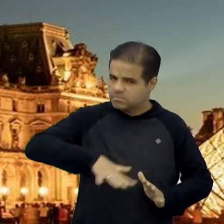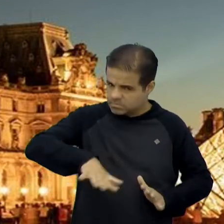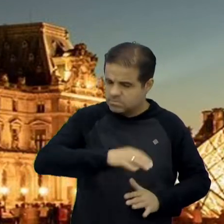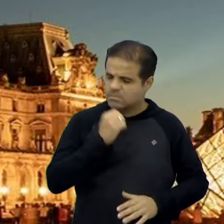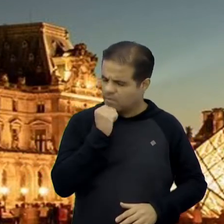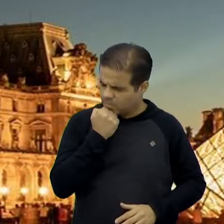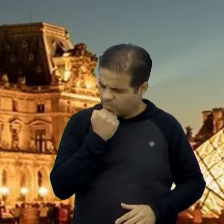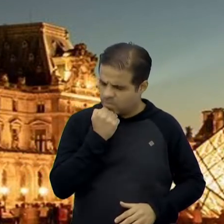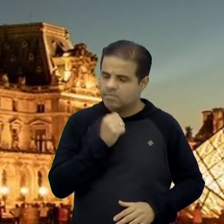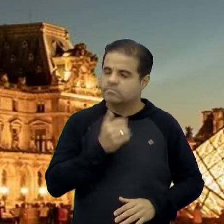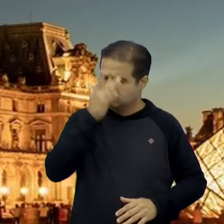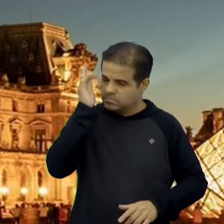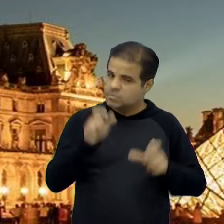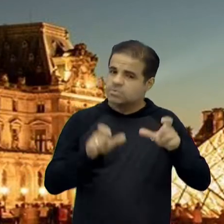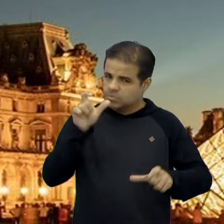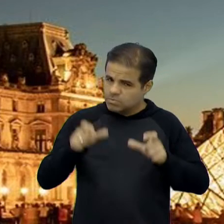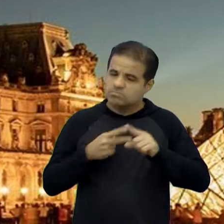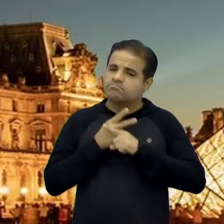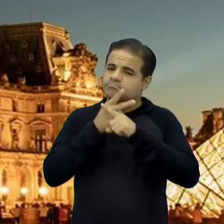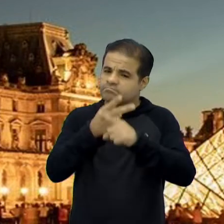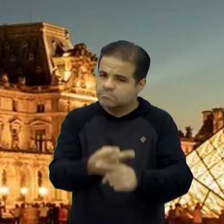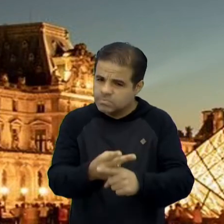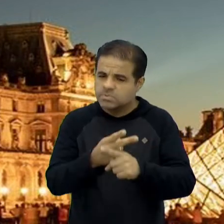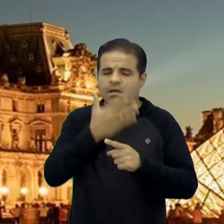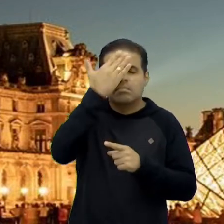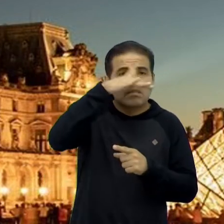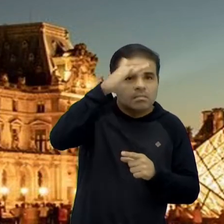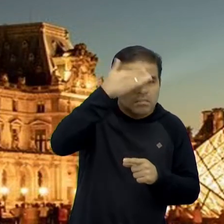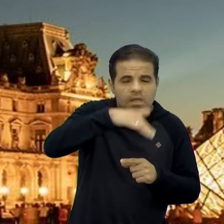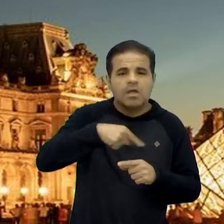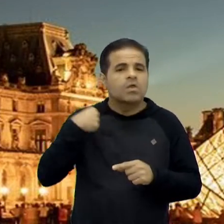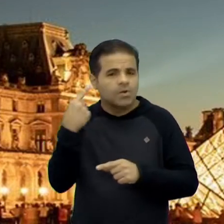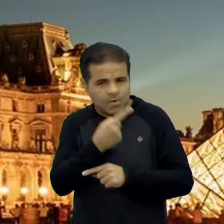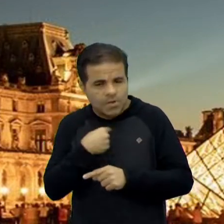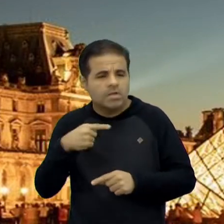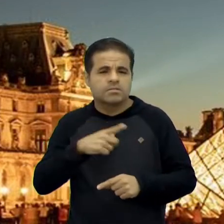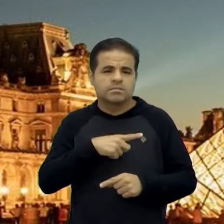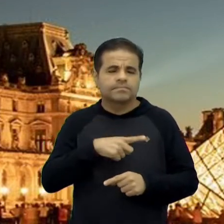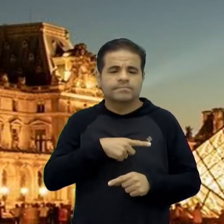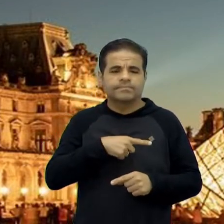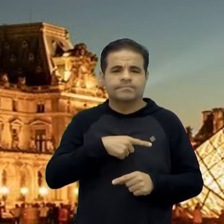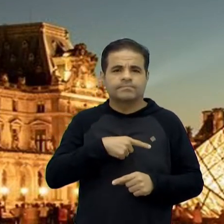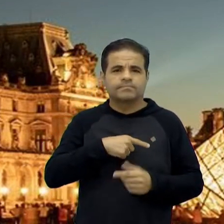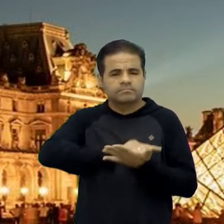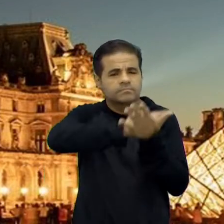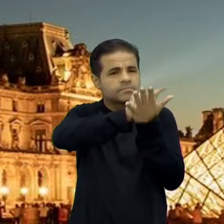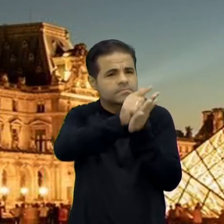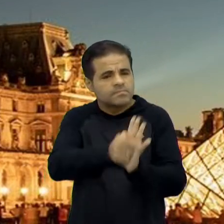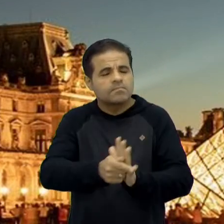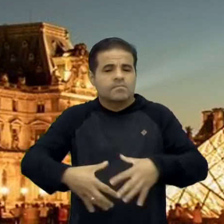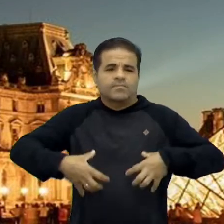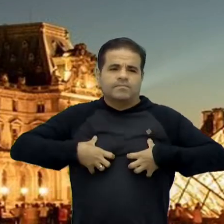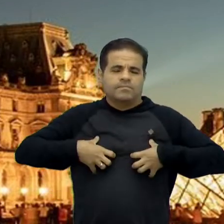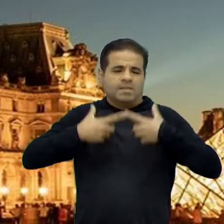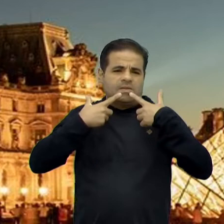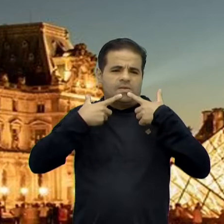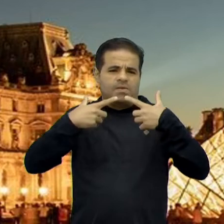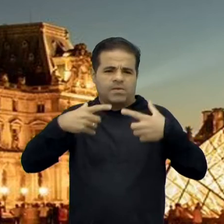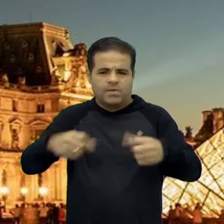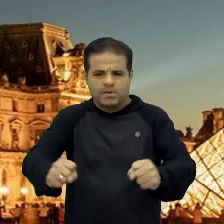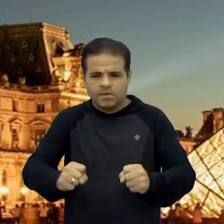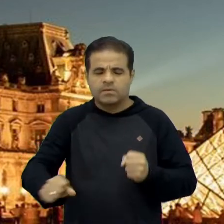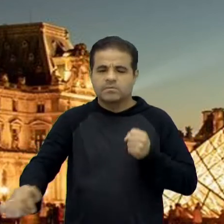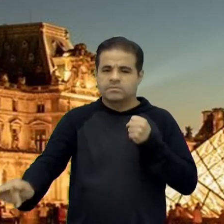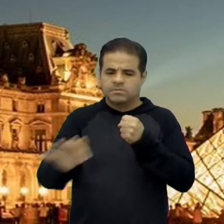científico. Existem pessoas que estão buscando entender como a gente tem esse gênero, essa forma aí de linguagem, como